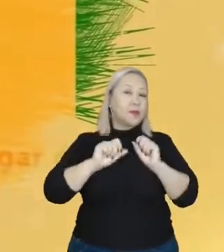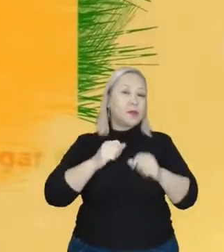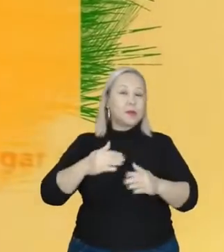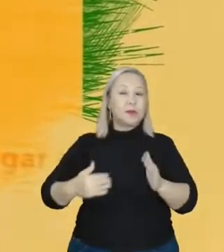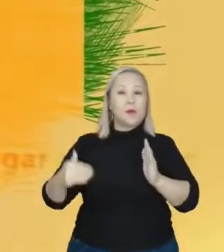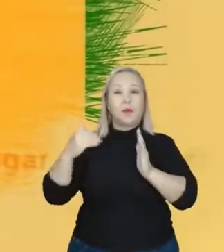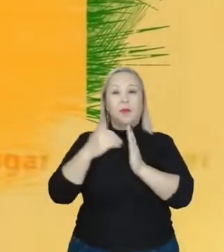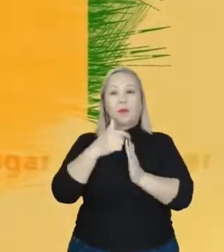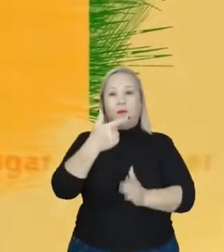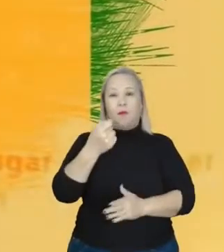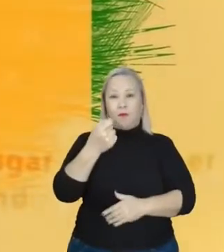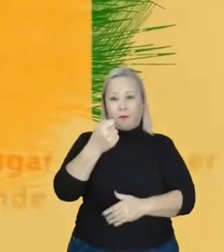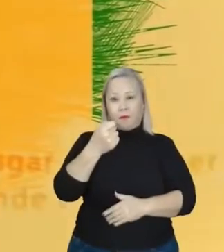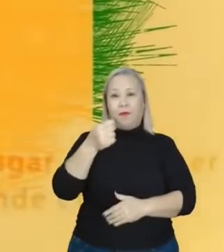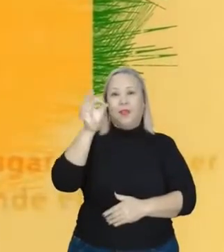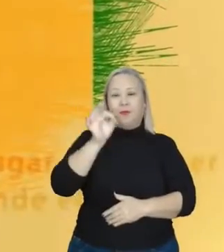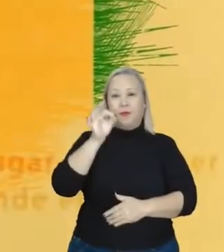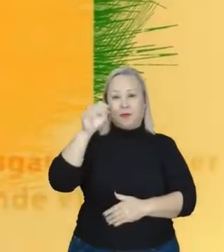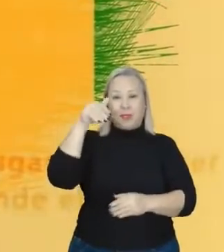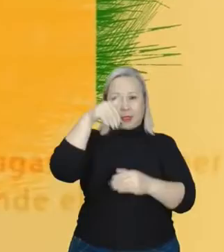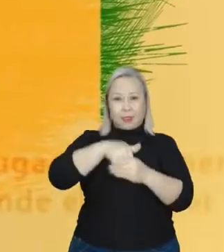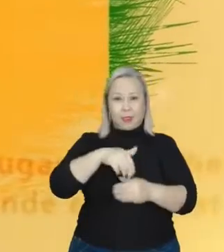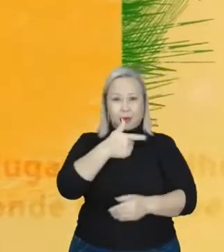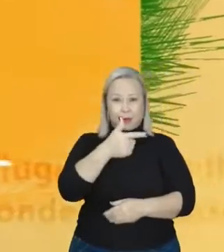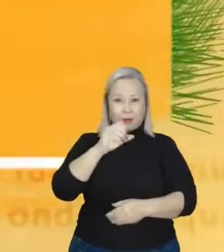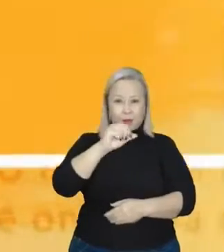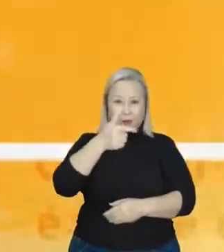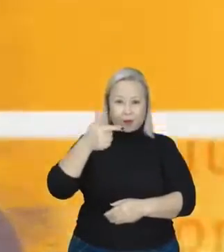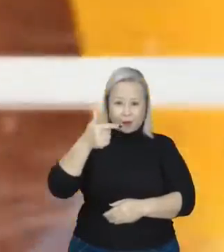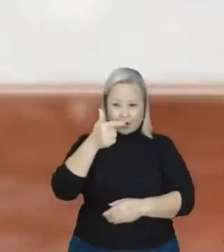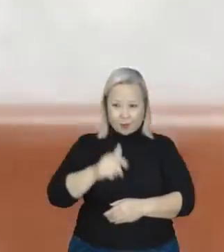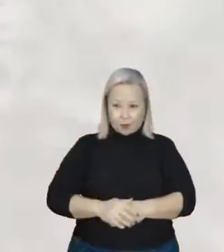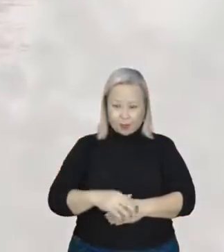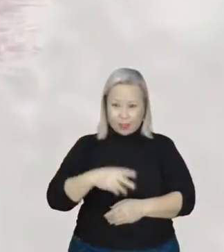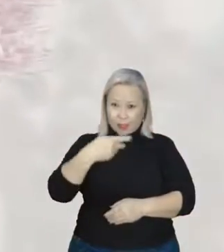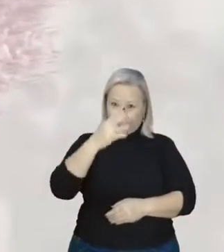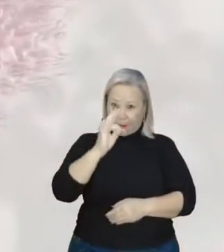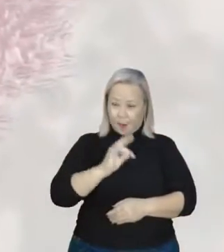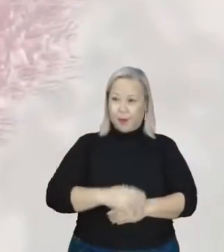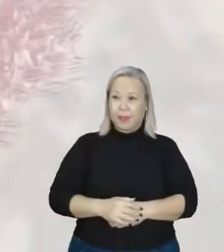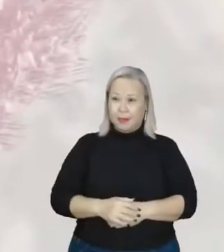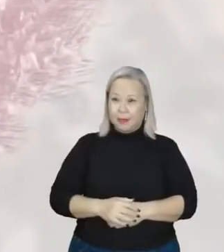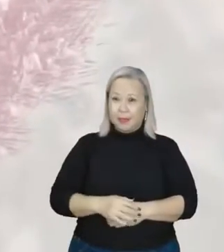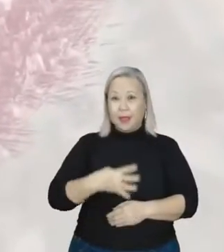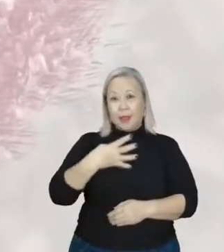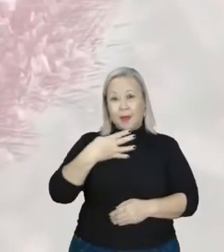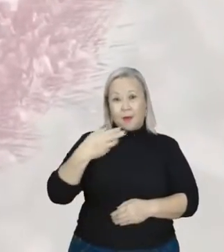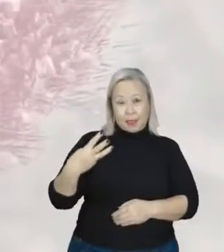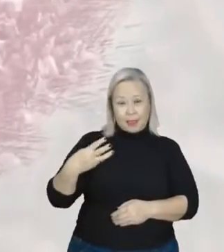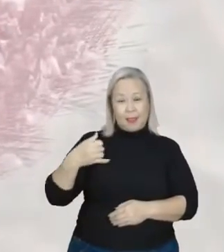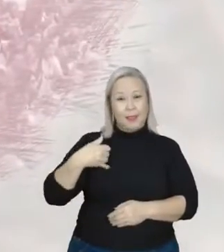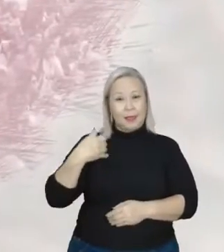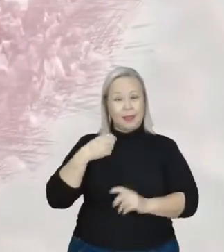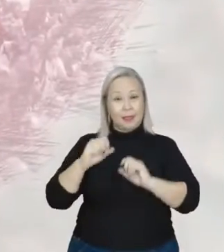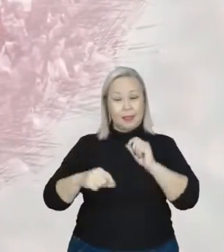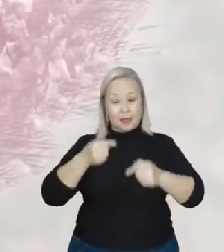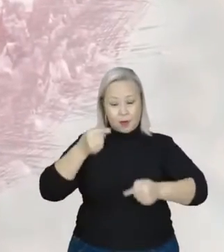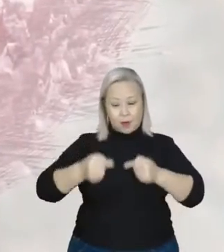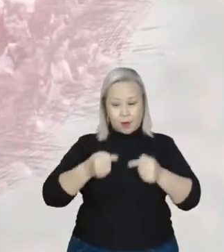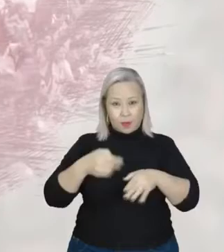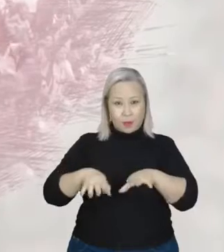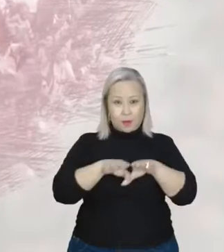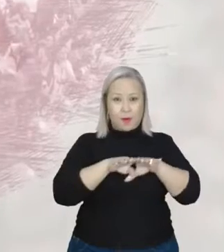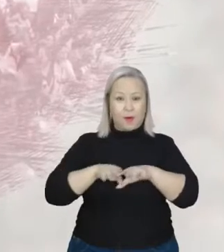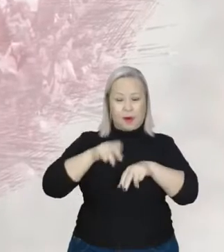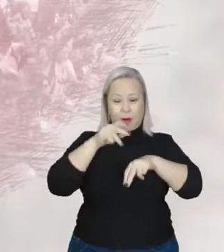de 2022. É o Partido dos Trabalhadores e das Trabalhadoras, há 43 anos lutando por uma política com